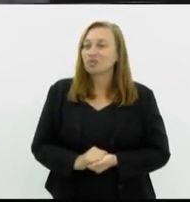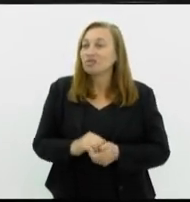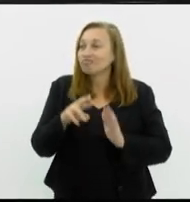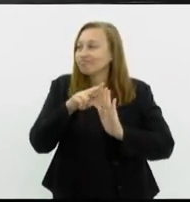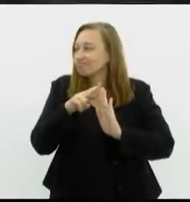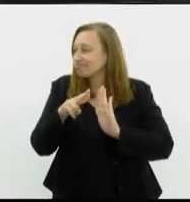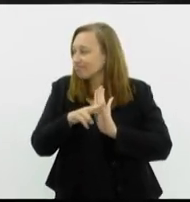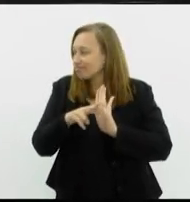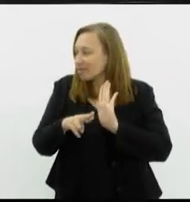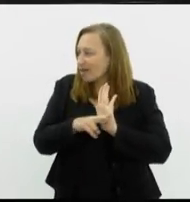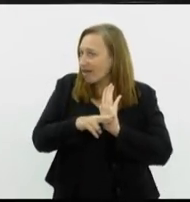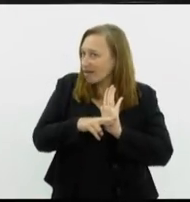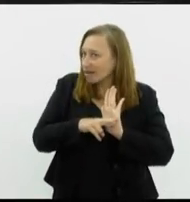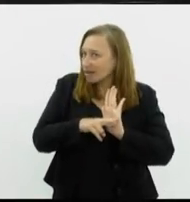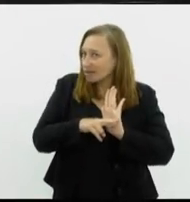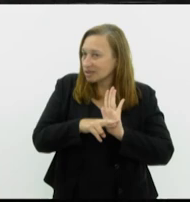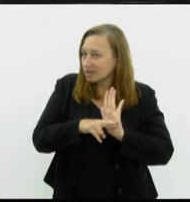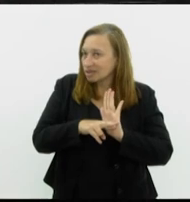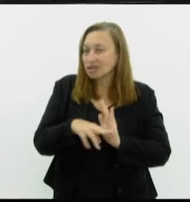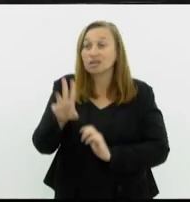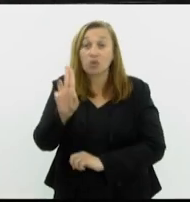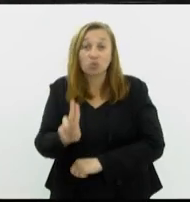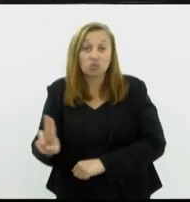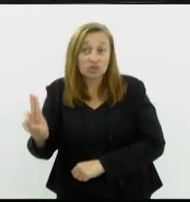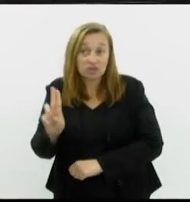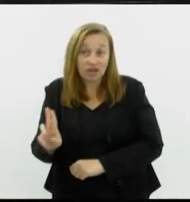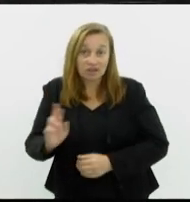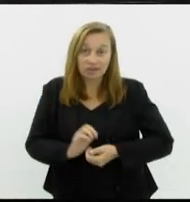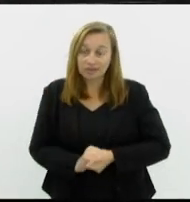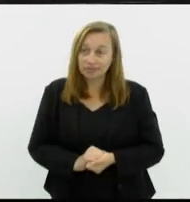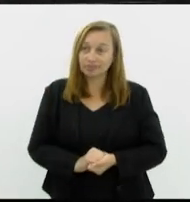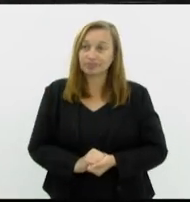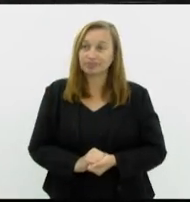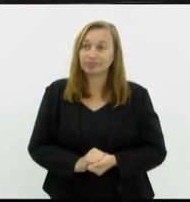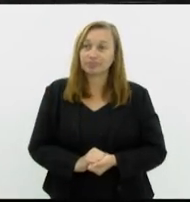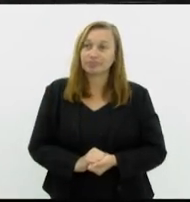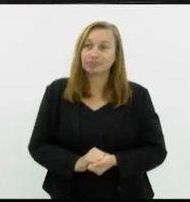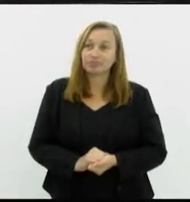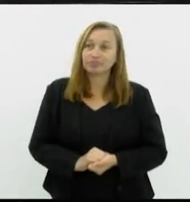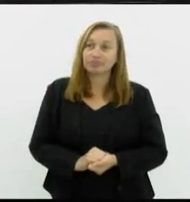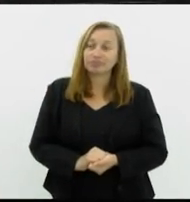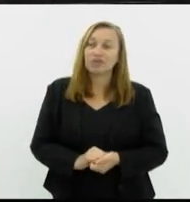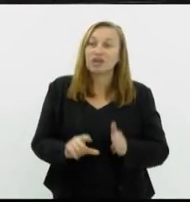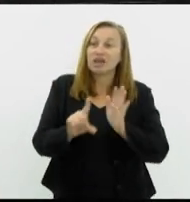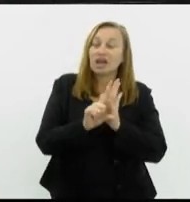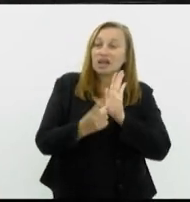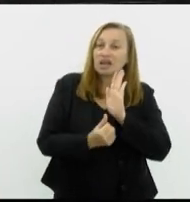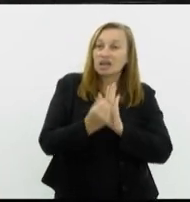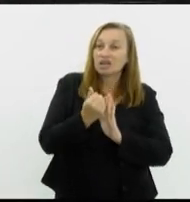procedimentos a serem utilizados para a LOA de